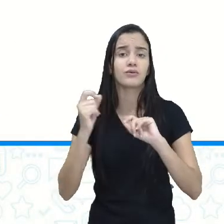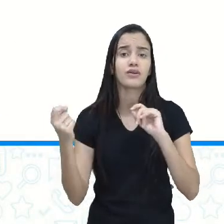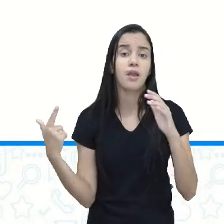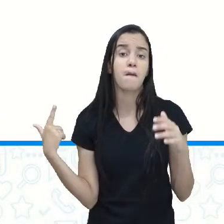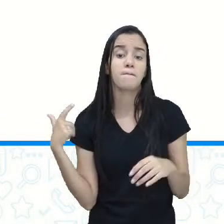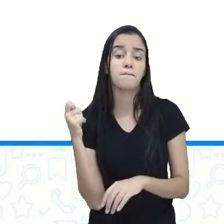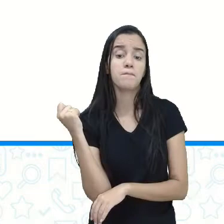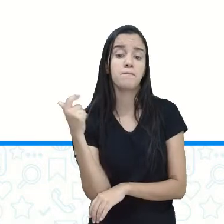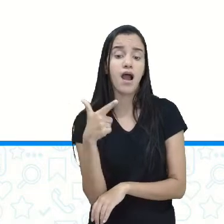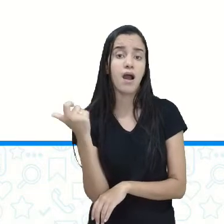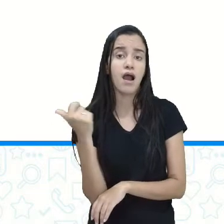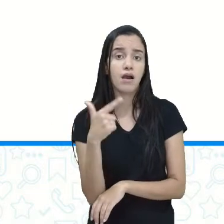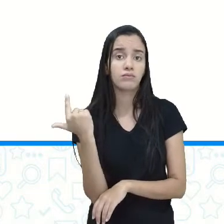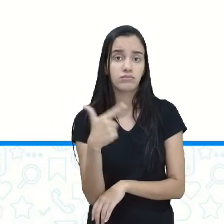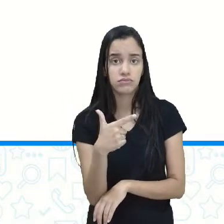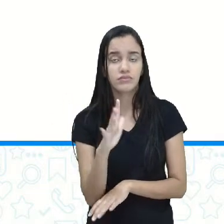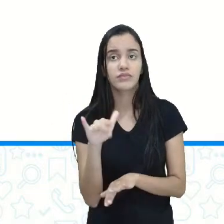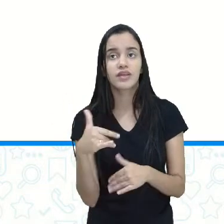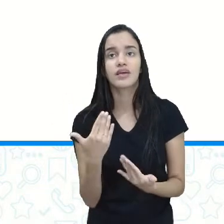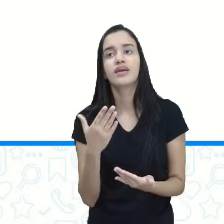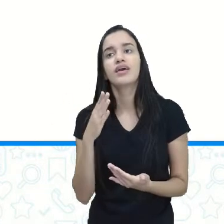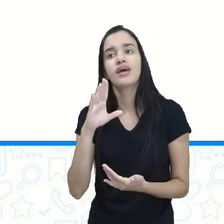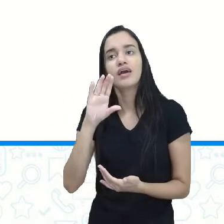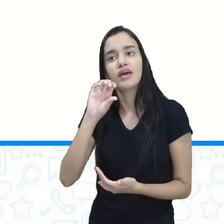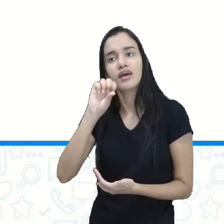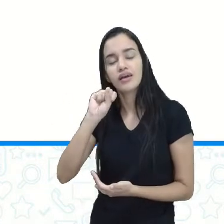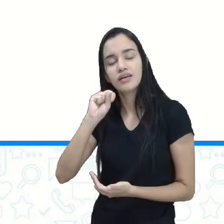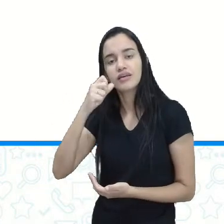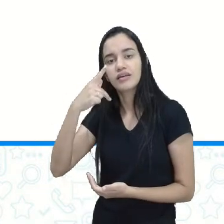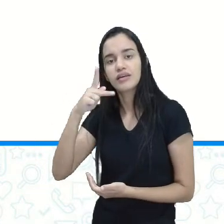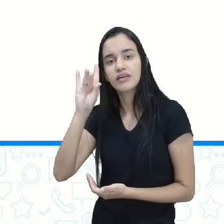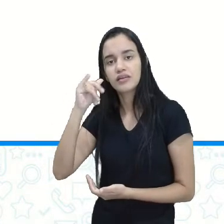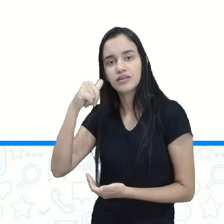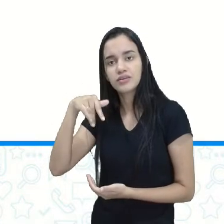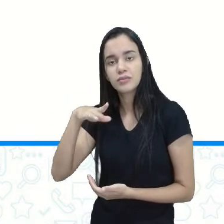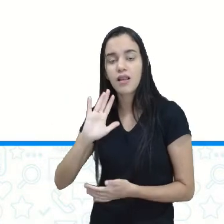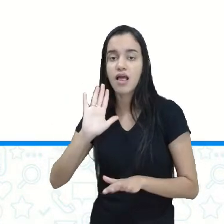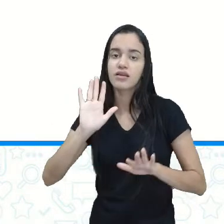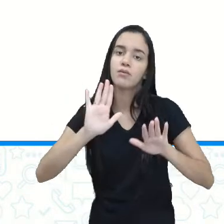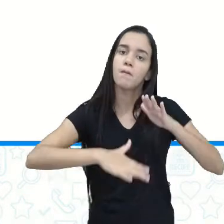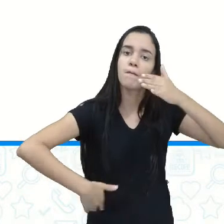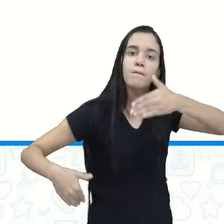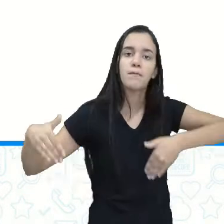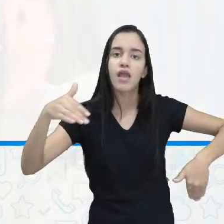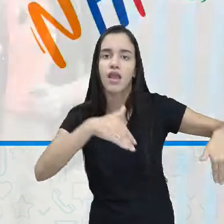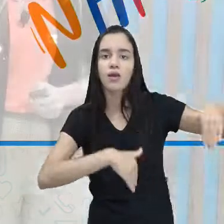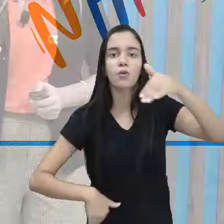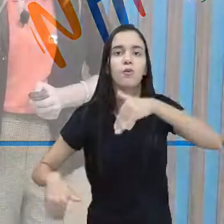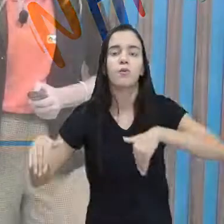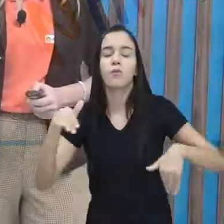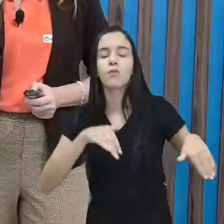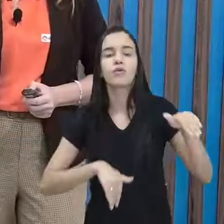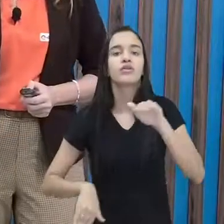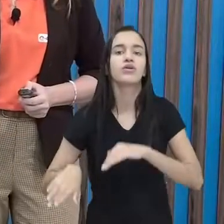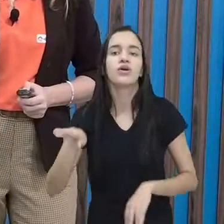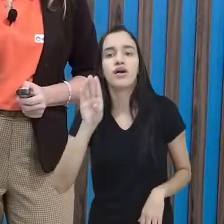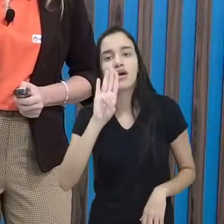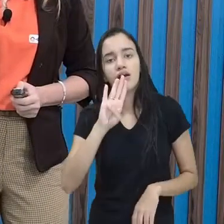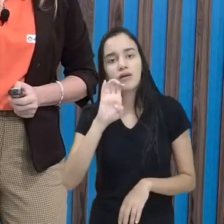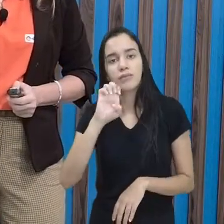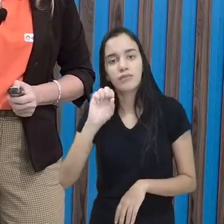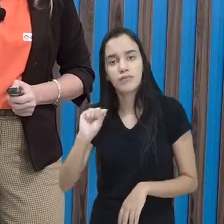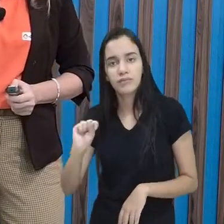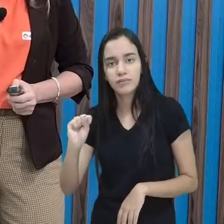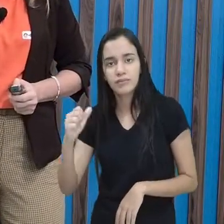é? Splash é o quê? Um mergulho. Bibi, buzina de carro.